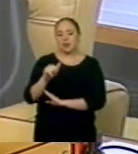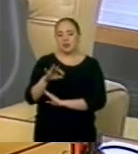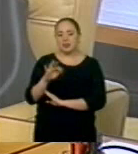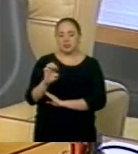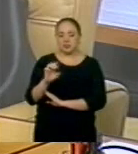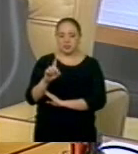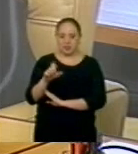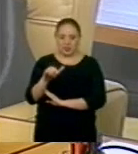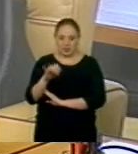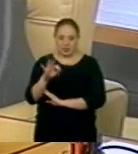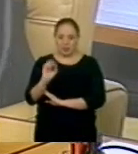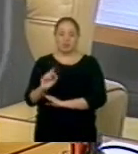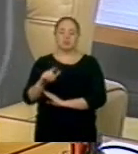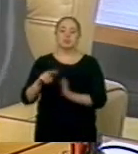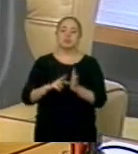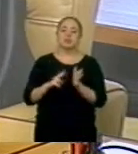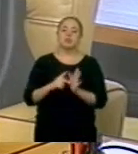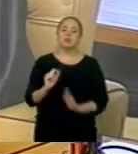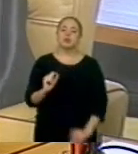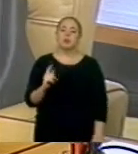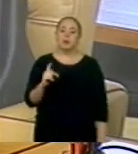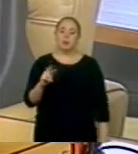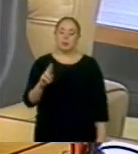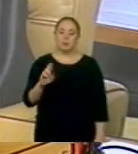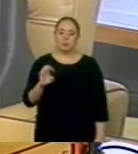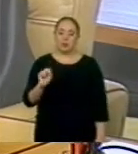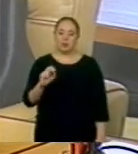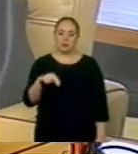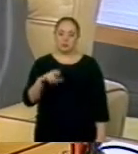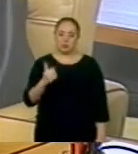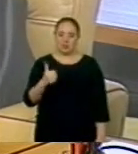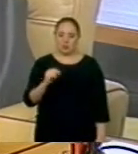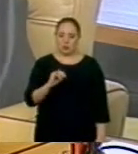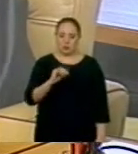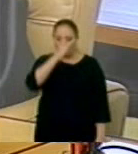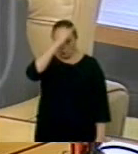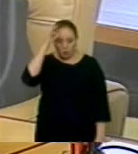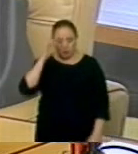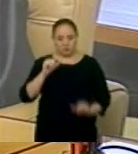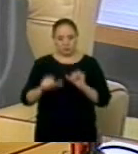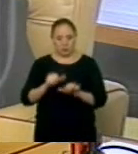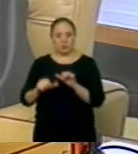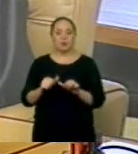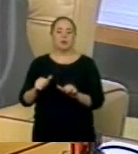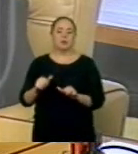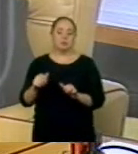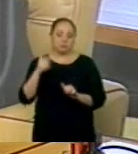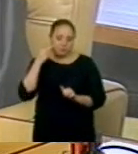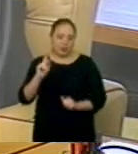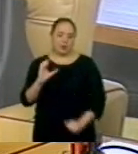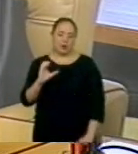do princípio da presunção de inocência para o princípio da culpabilidade. A partir da vigência da atual